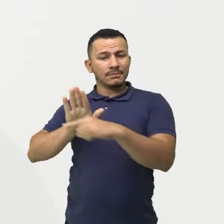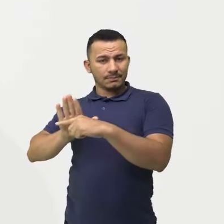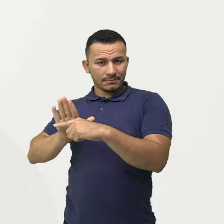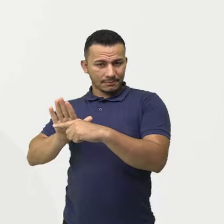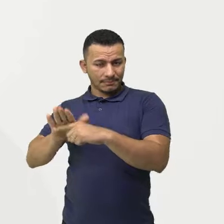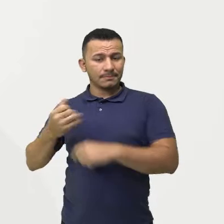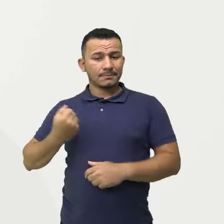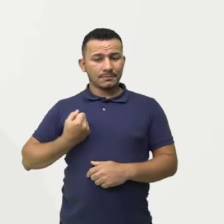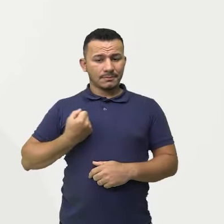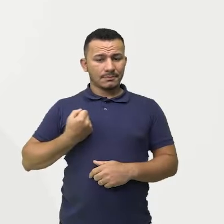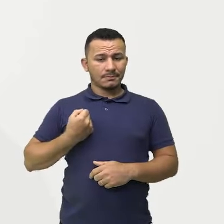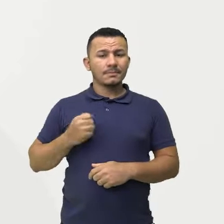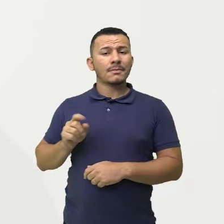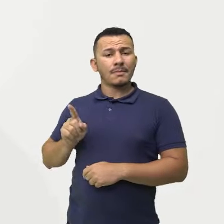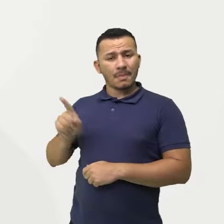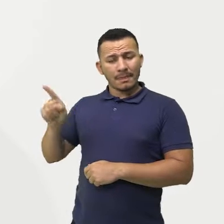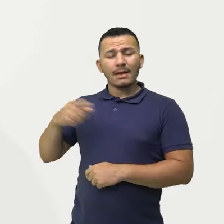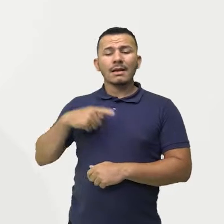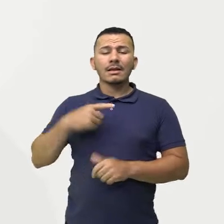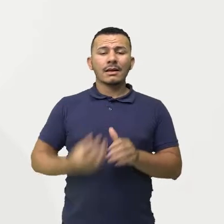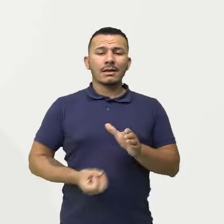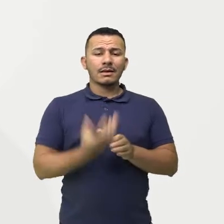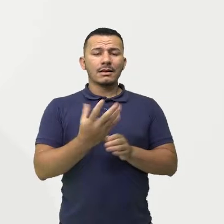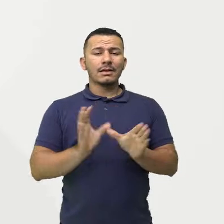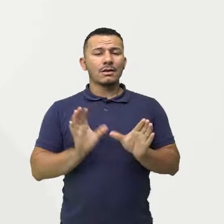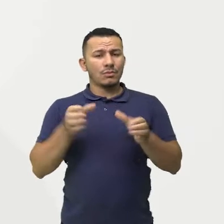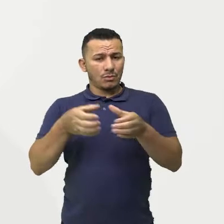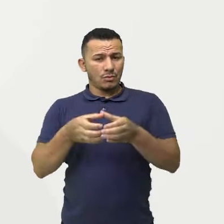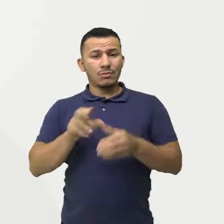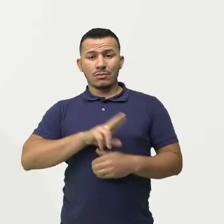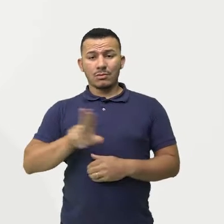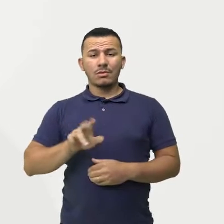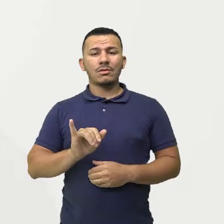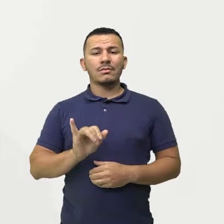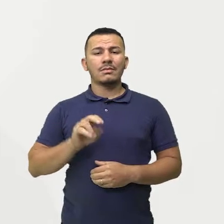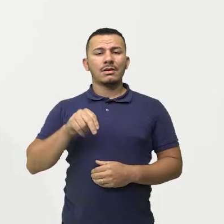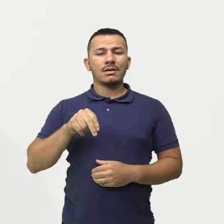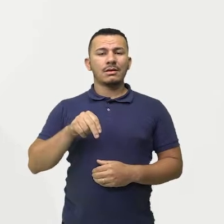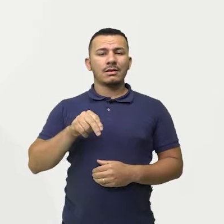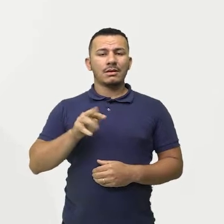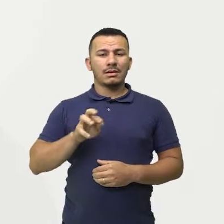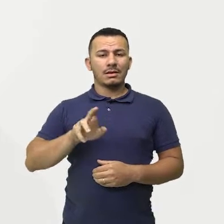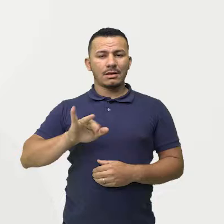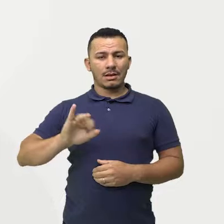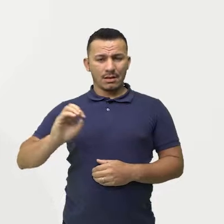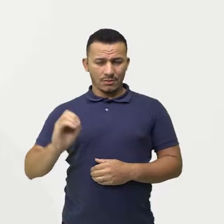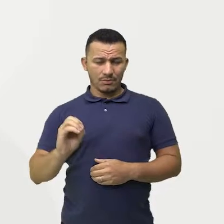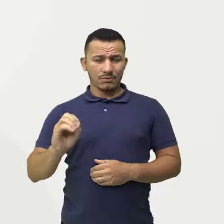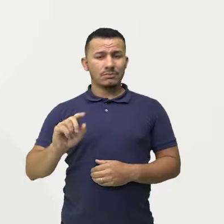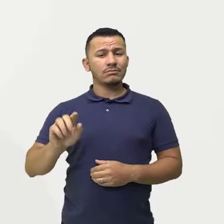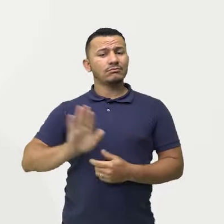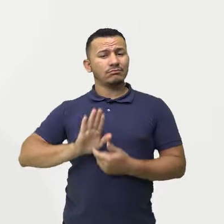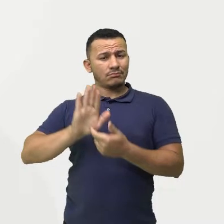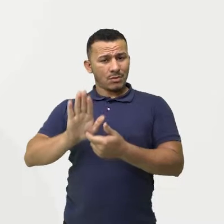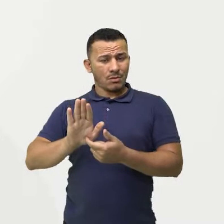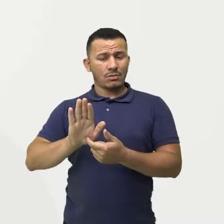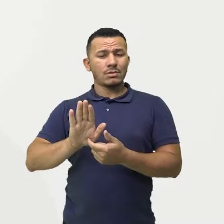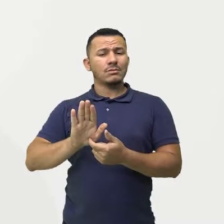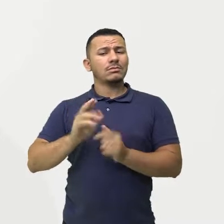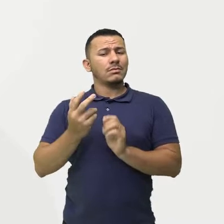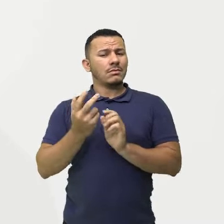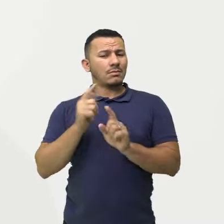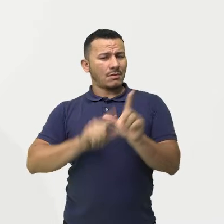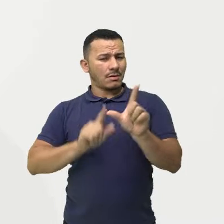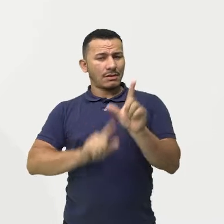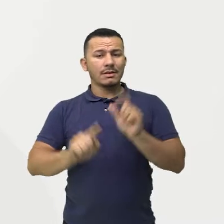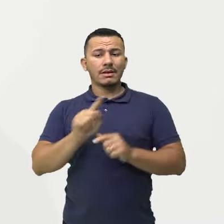negativos. Estes números formam o conjunto dos números inteiros, indicados por Z.